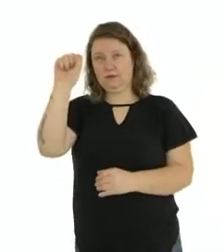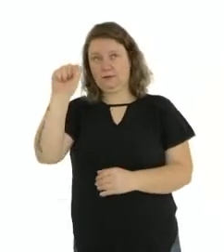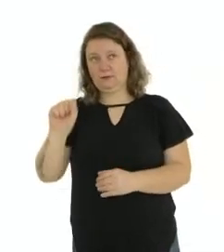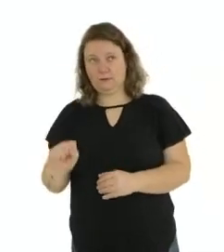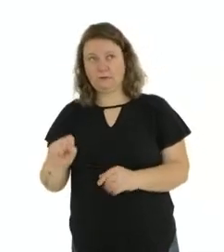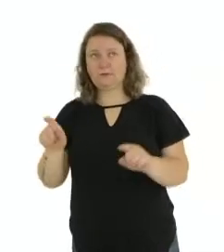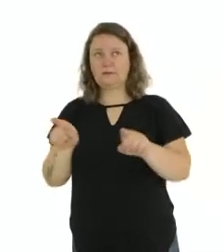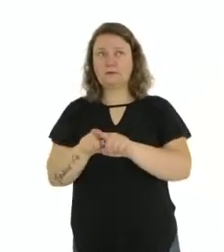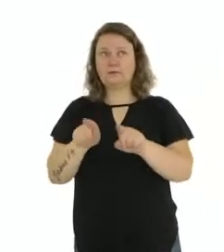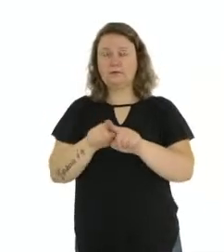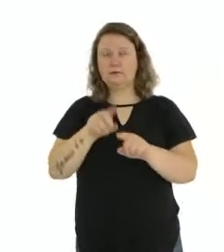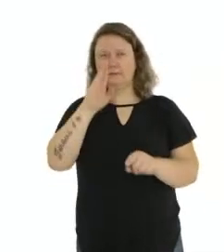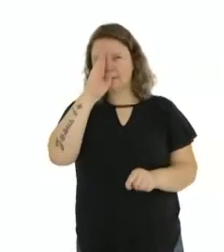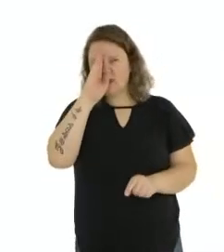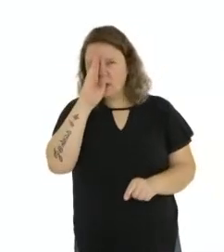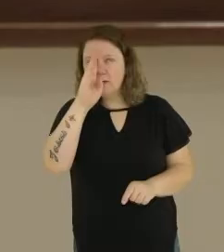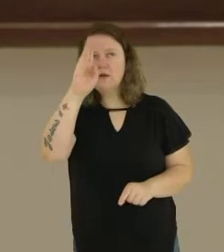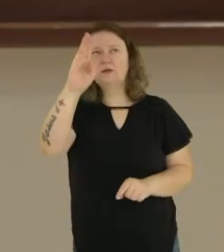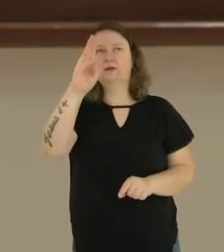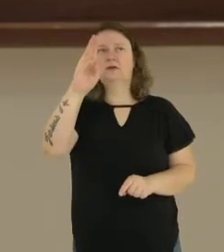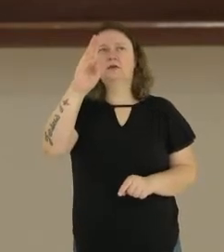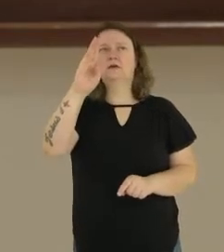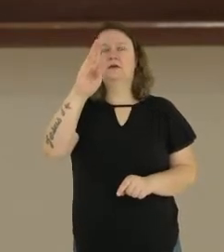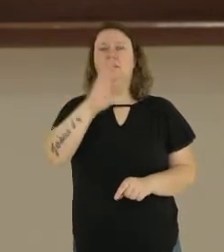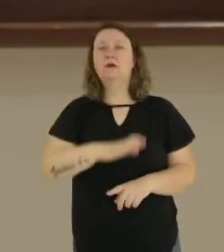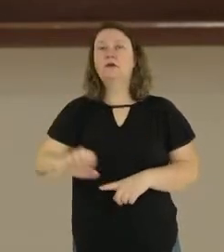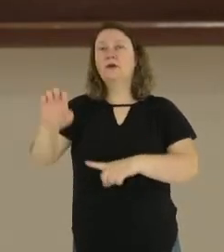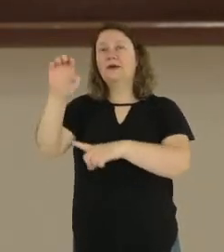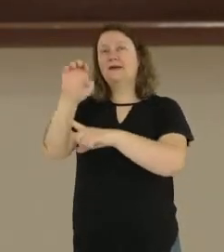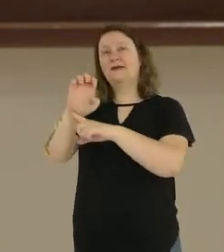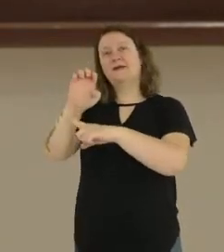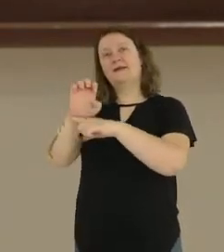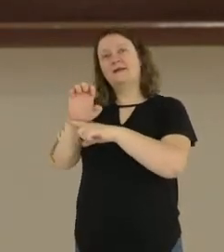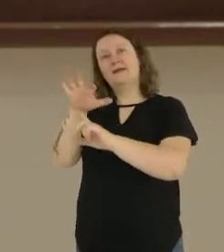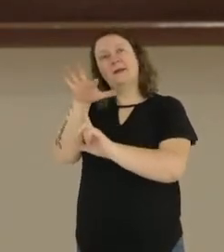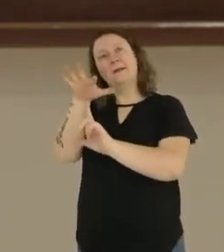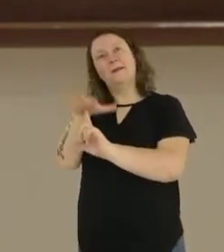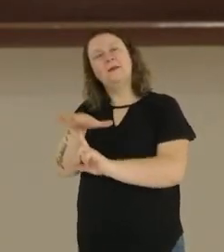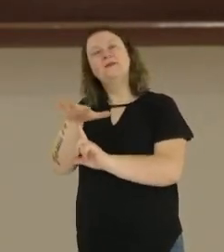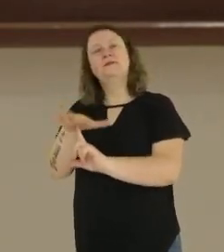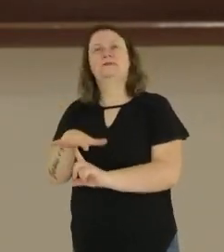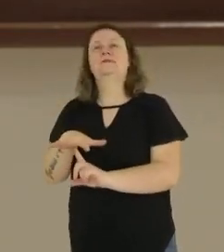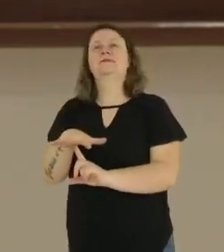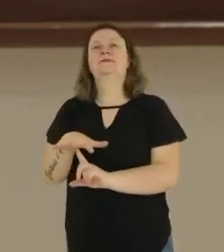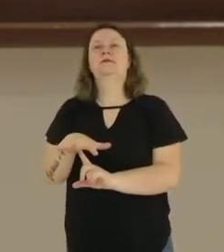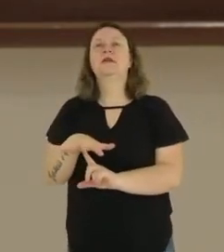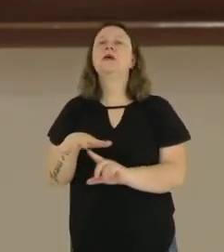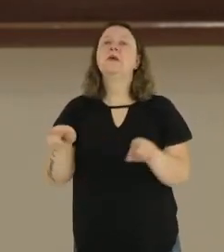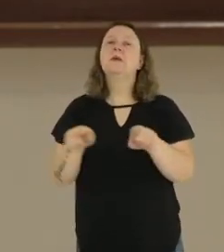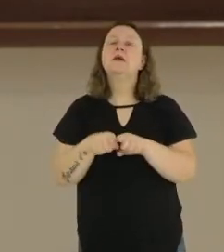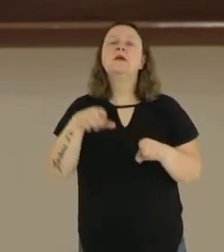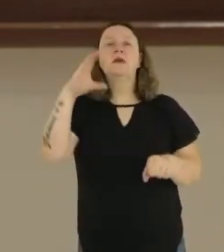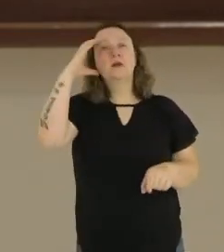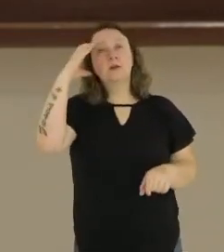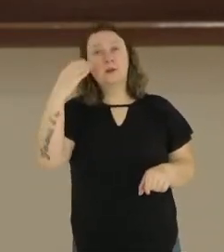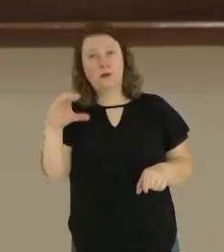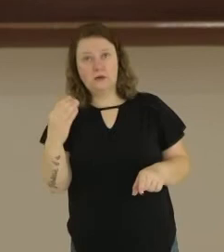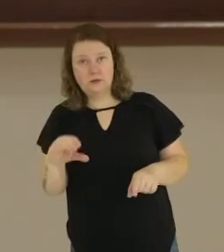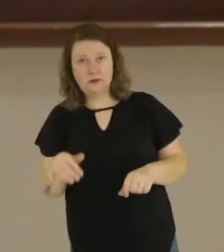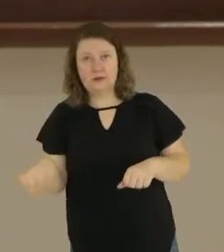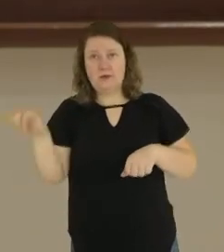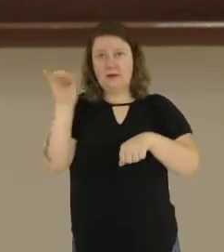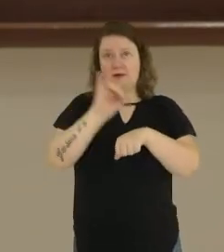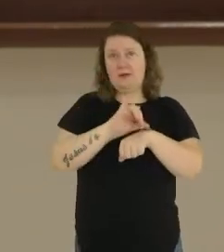e principalmente, sobretudo, no estado do Paraná. Inclusive, Curitiba, né, a capital do estado